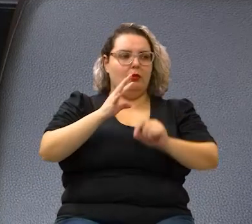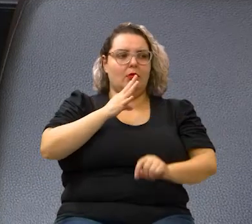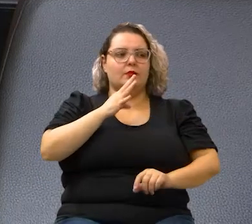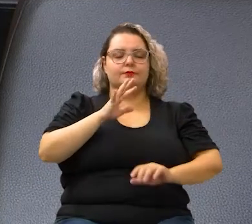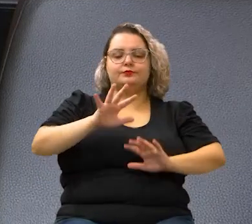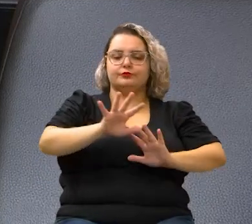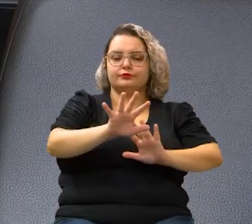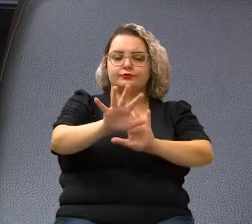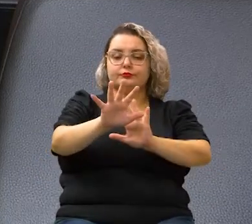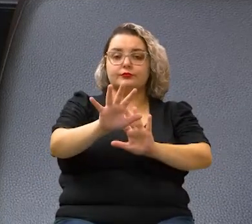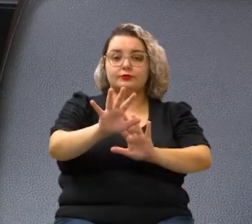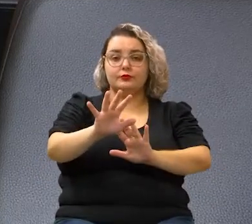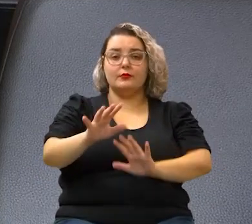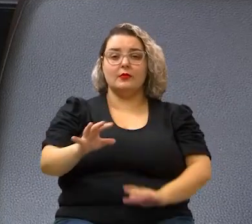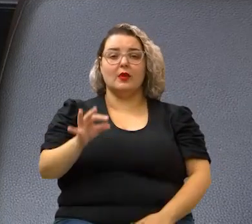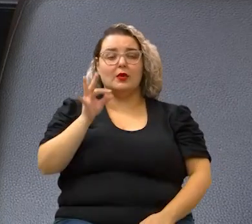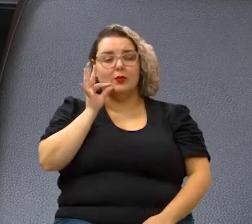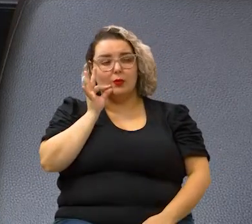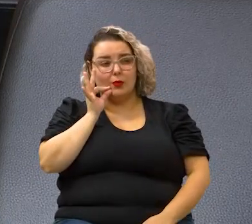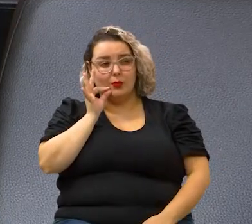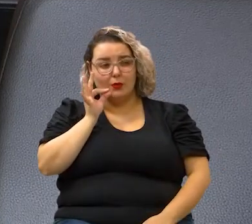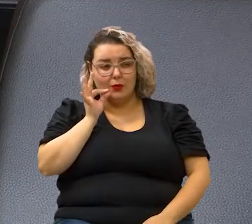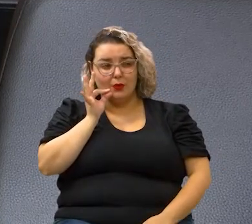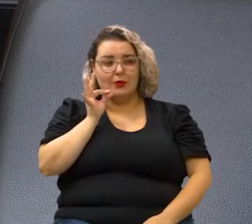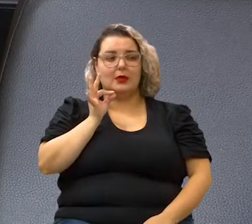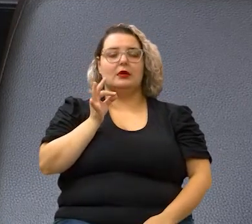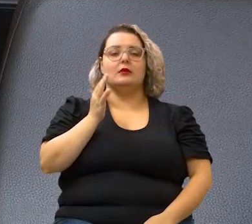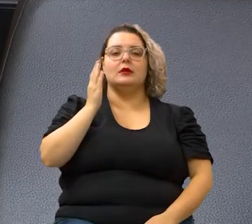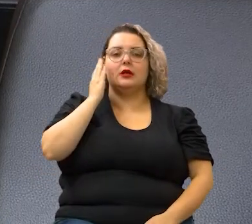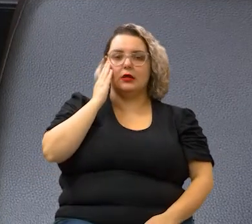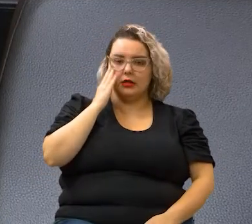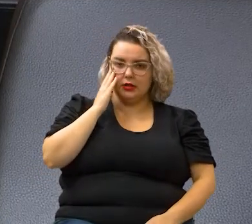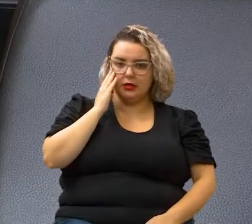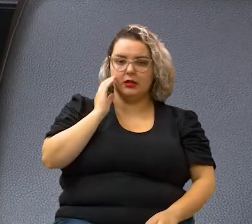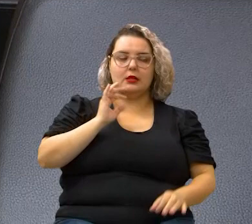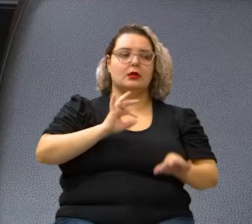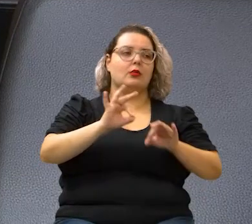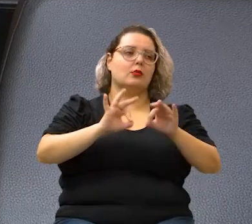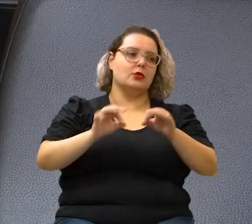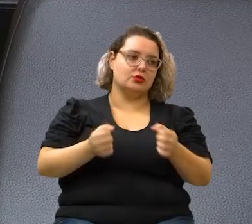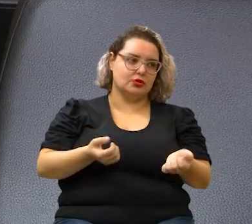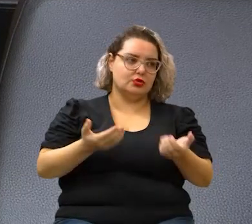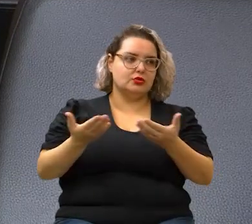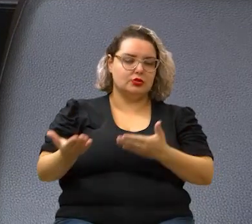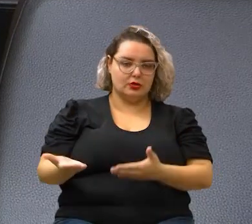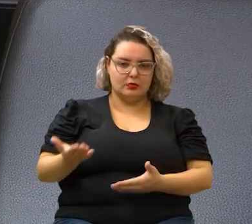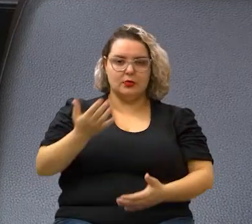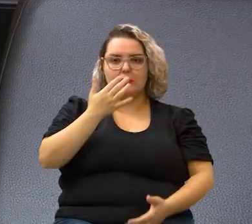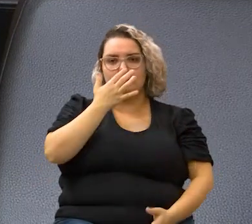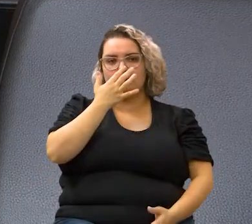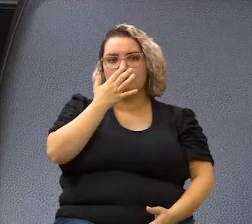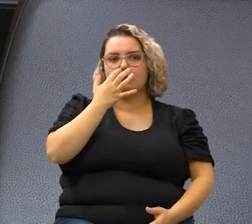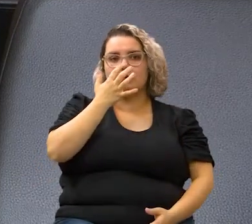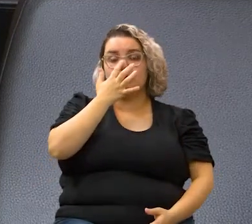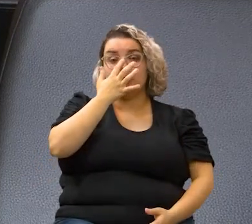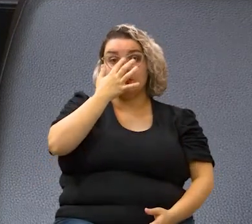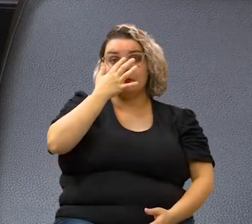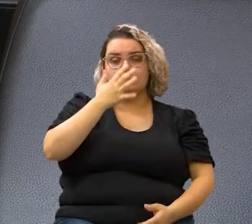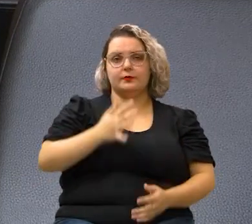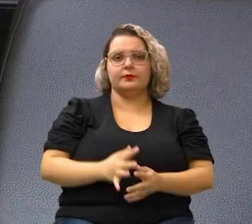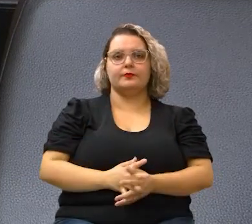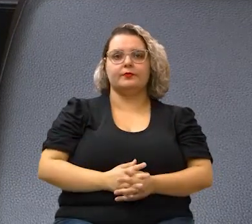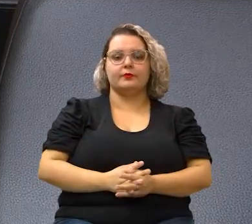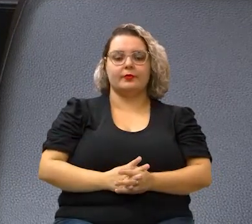conhece a Marcha da Maconha, né, vai entender muito bem o projeto que eu estou apresentando, o projeto que eu